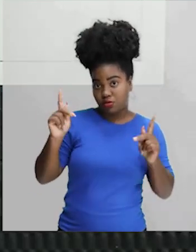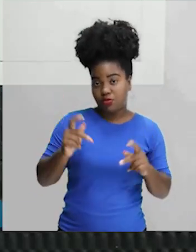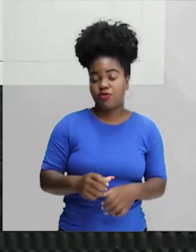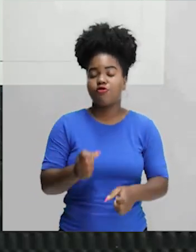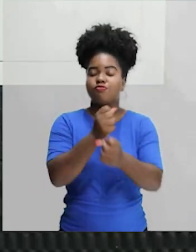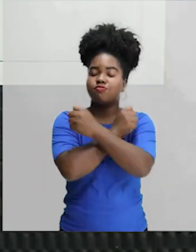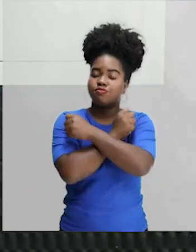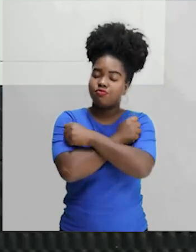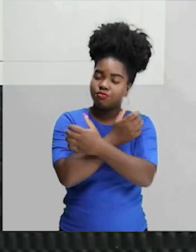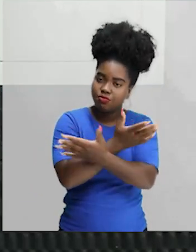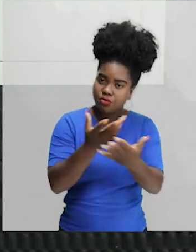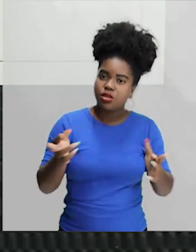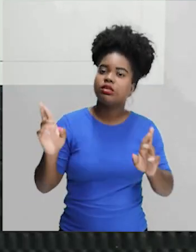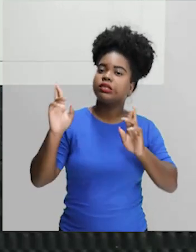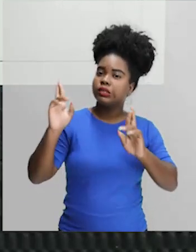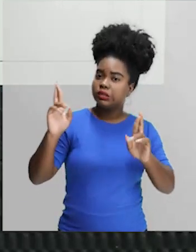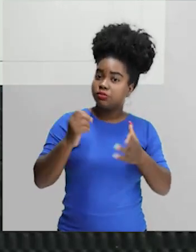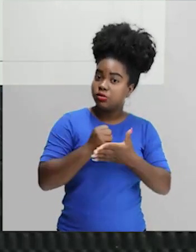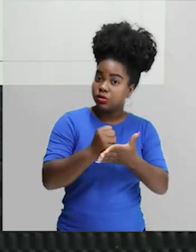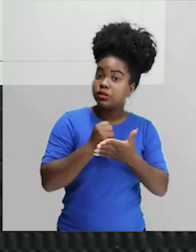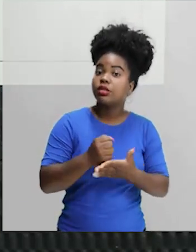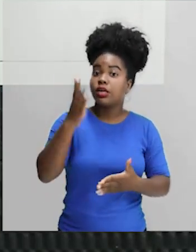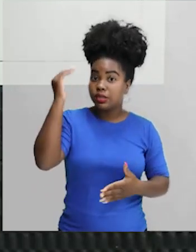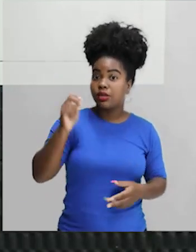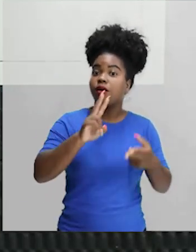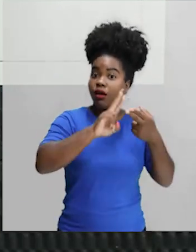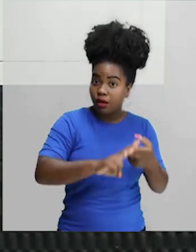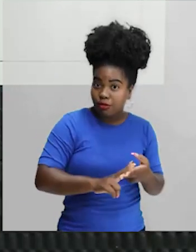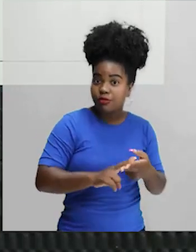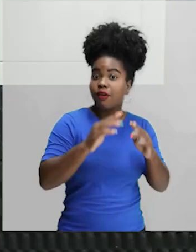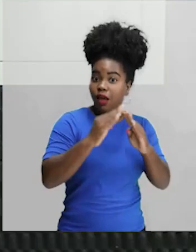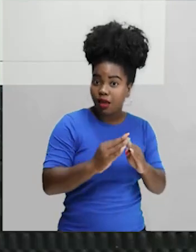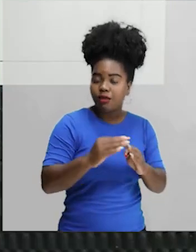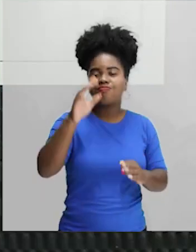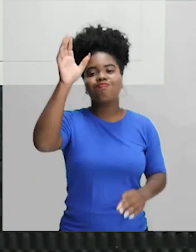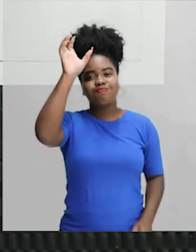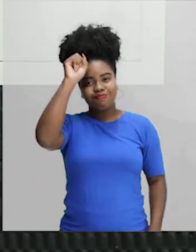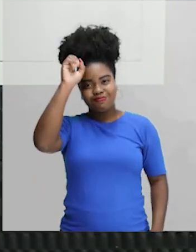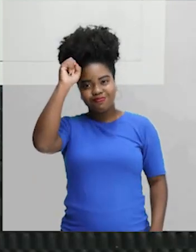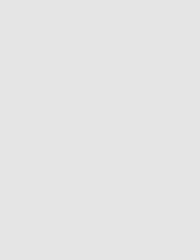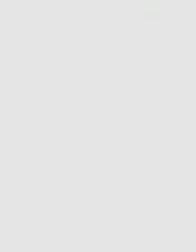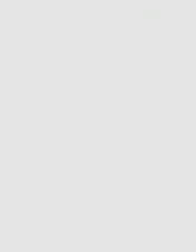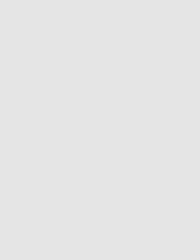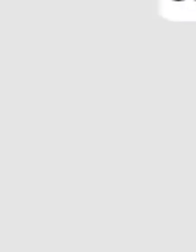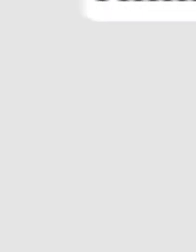um abraço a todos. Espero que tenha ajudado. Já sabe, né? Hashtag fica em casa aprendendo.